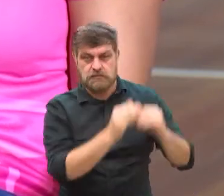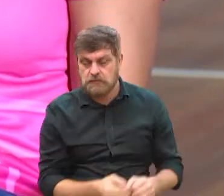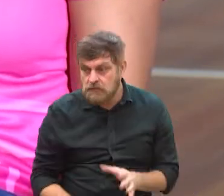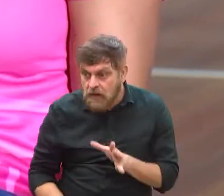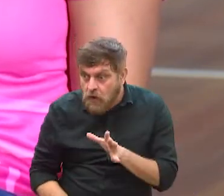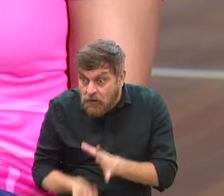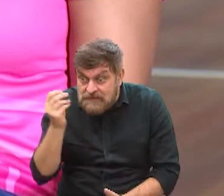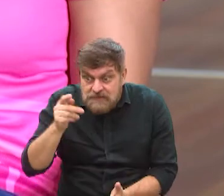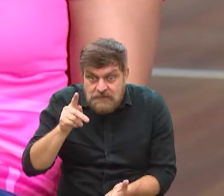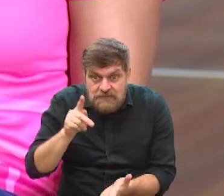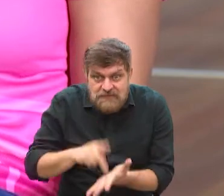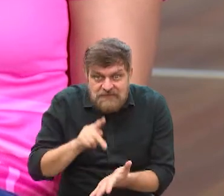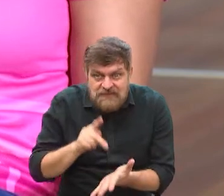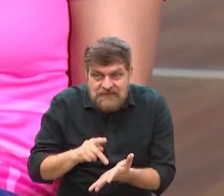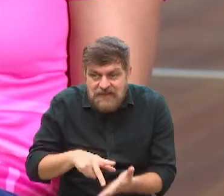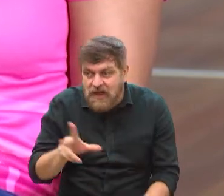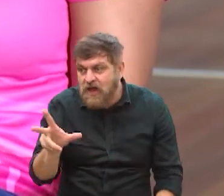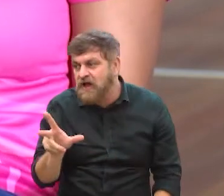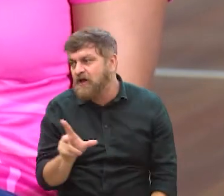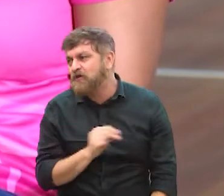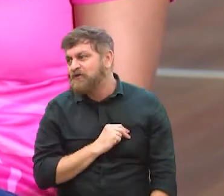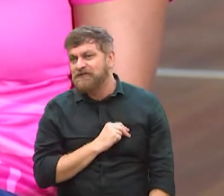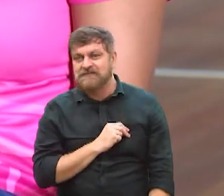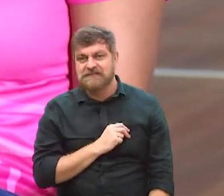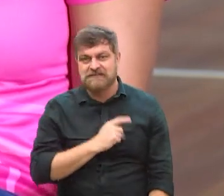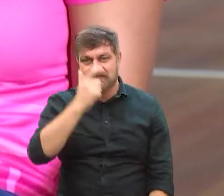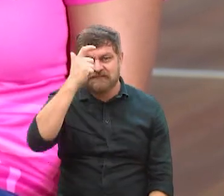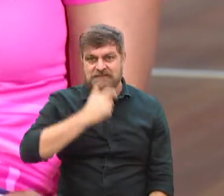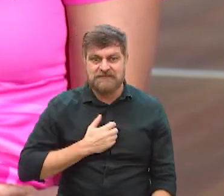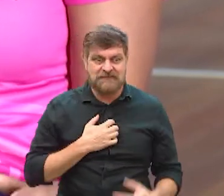aconteceu assim, nossa, eu fiquei